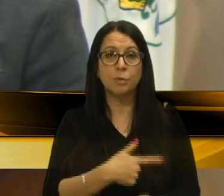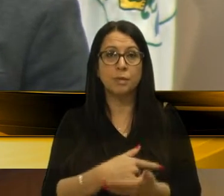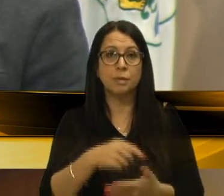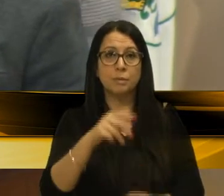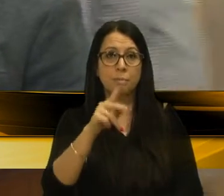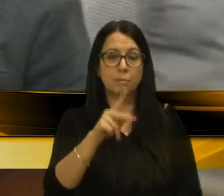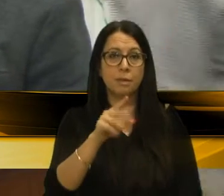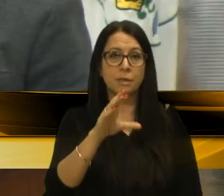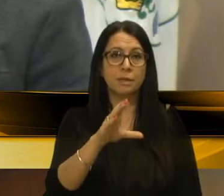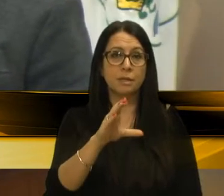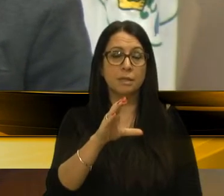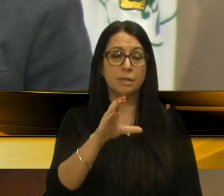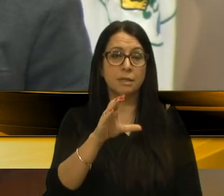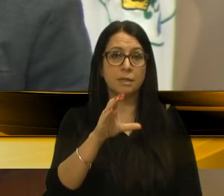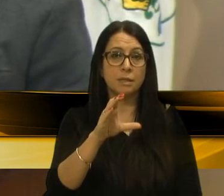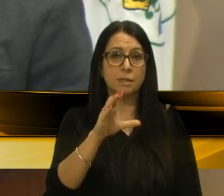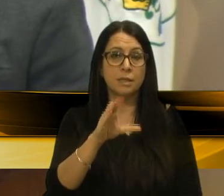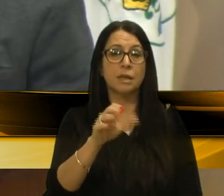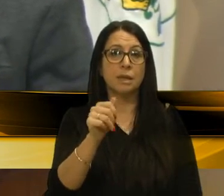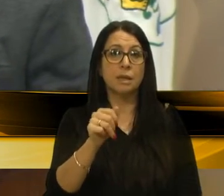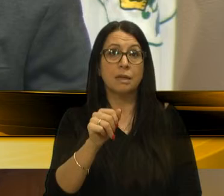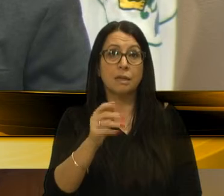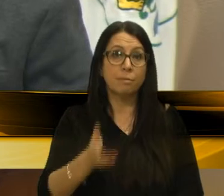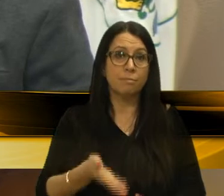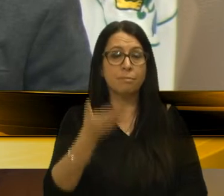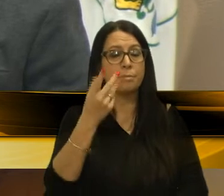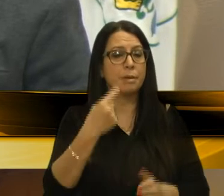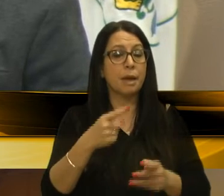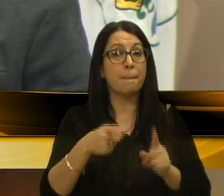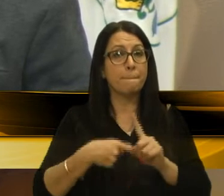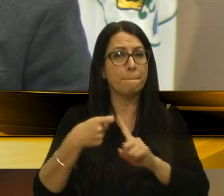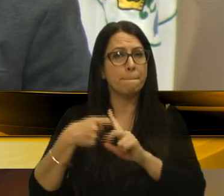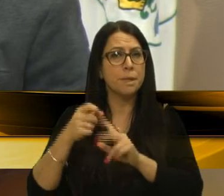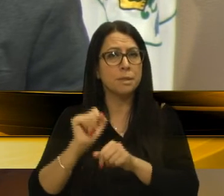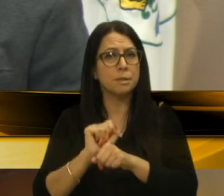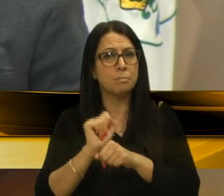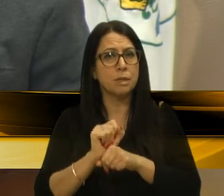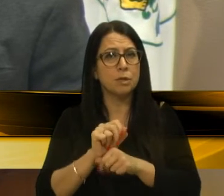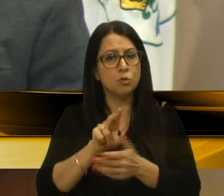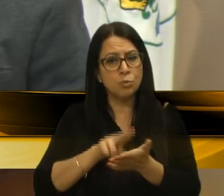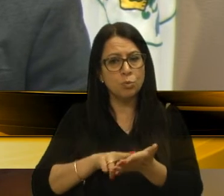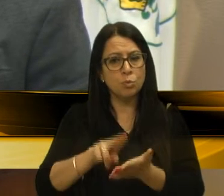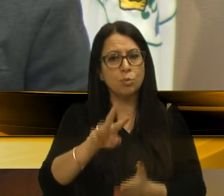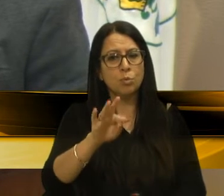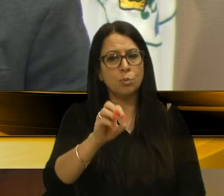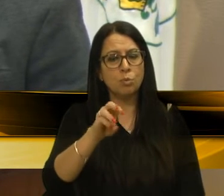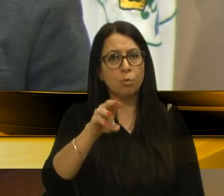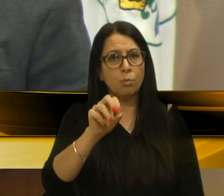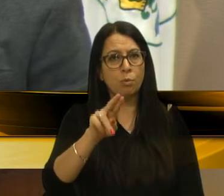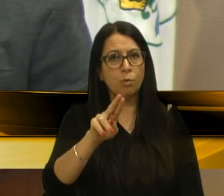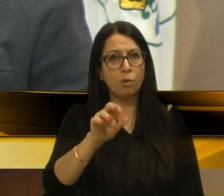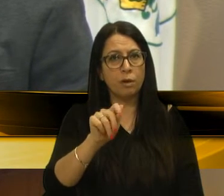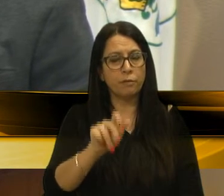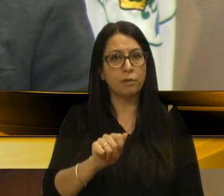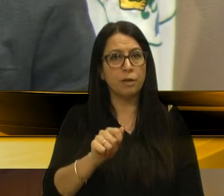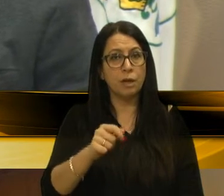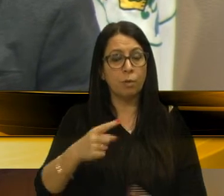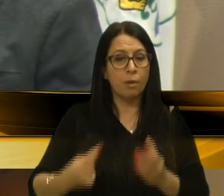dele está alterado estamos há meses esperando uma tomografia uma colo endoscopia